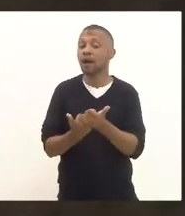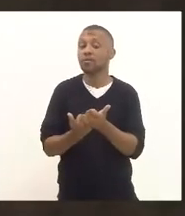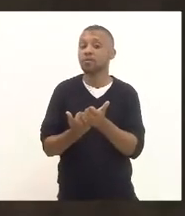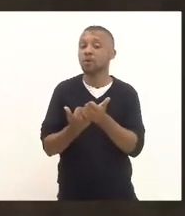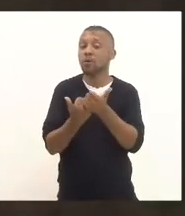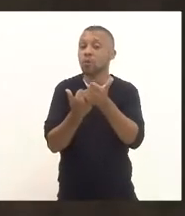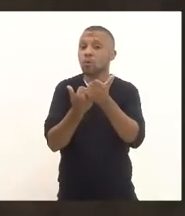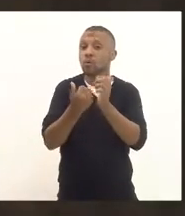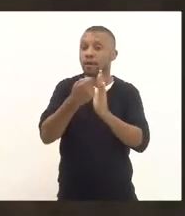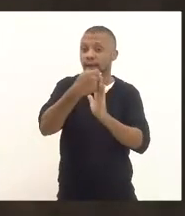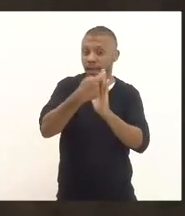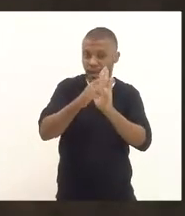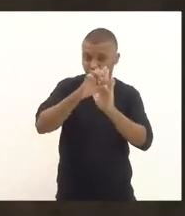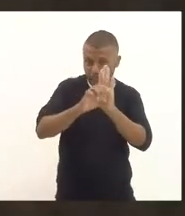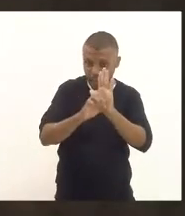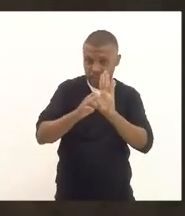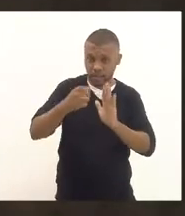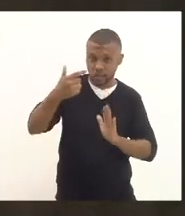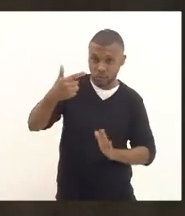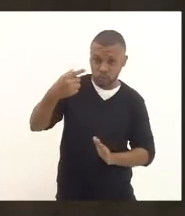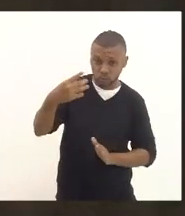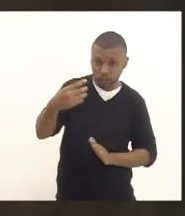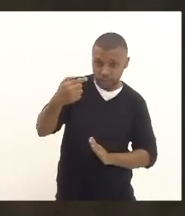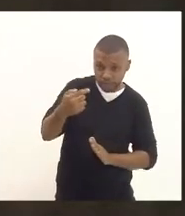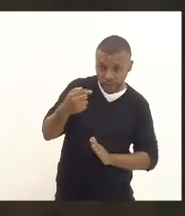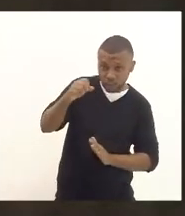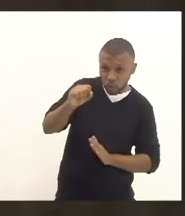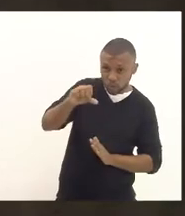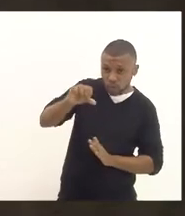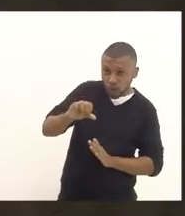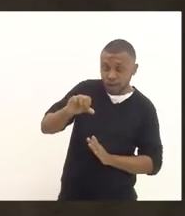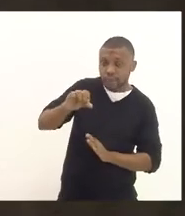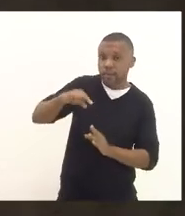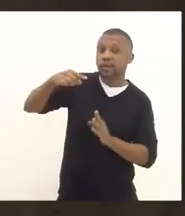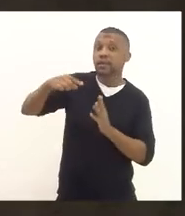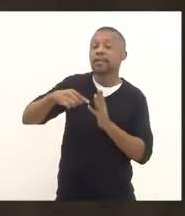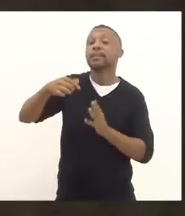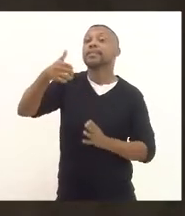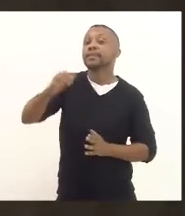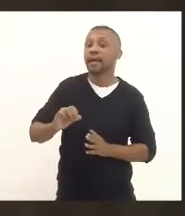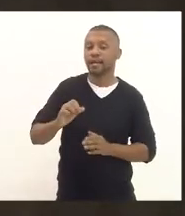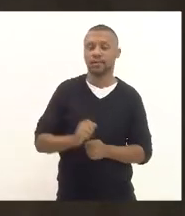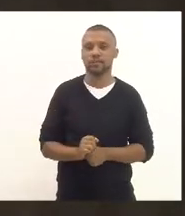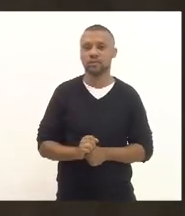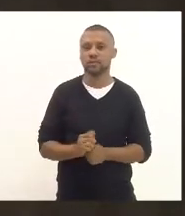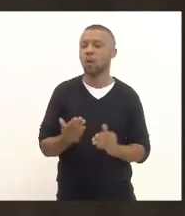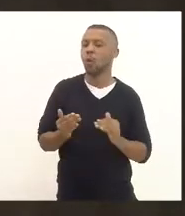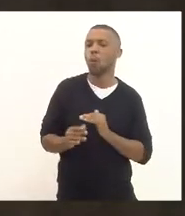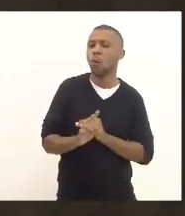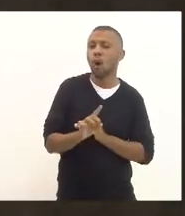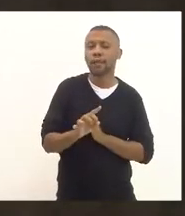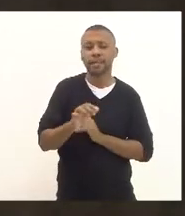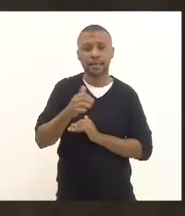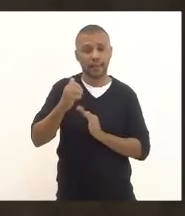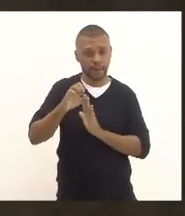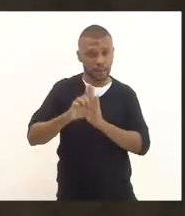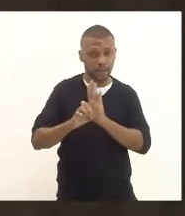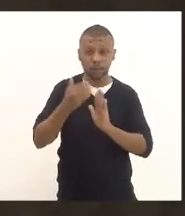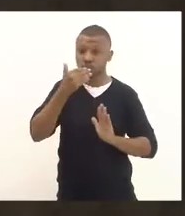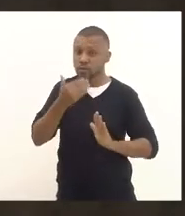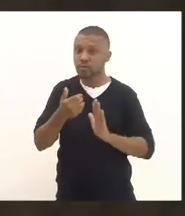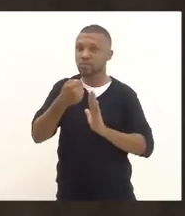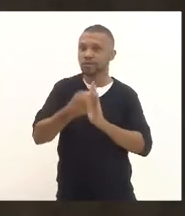subemenda das emendas 24 7 8 9 e 10 contrário as demais emendas concluindo o